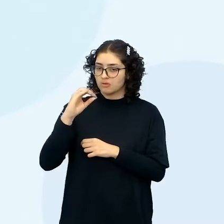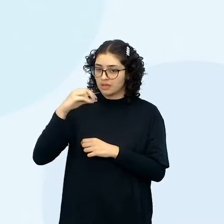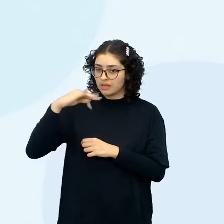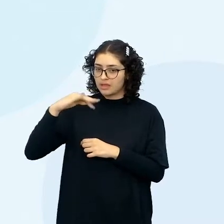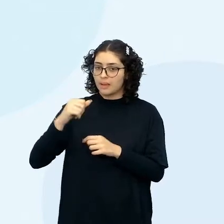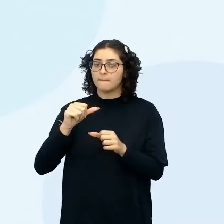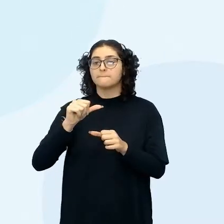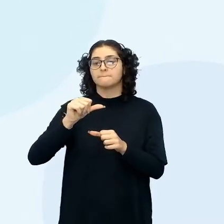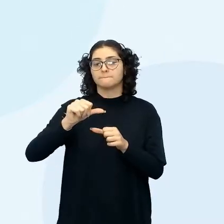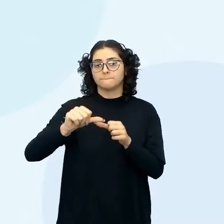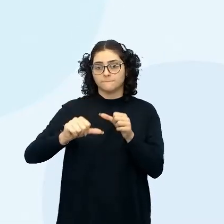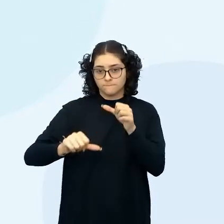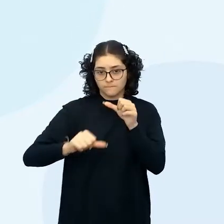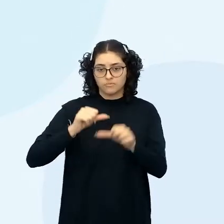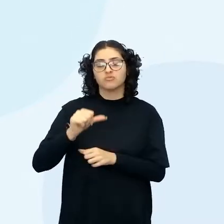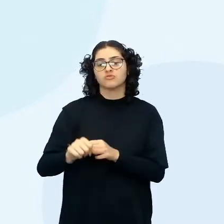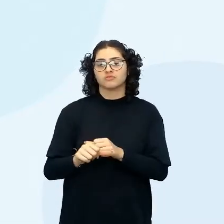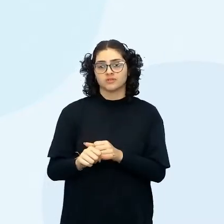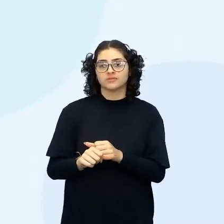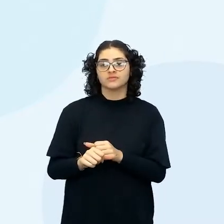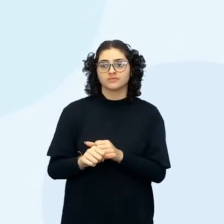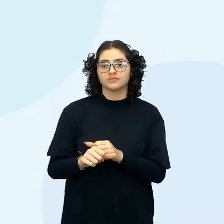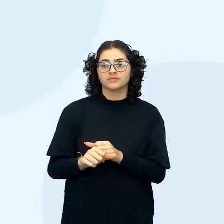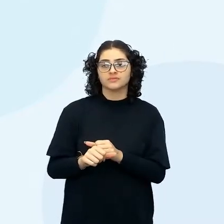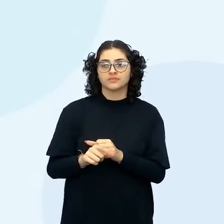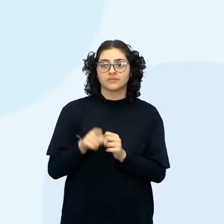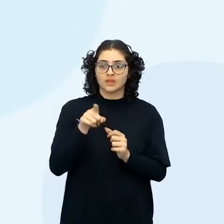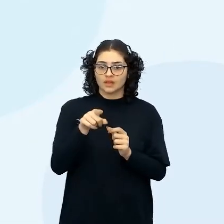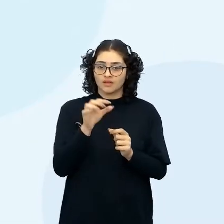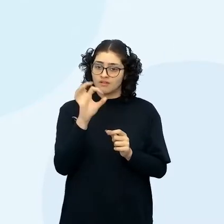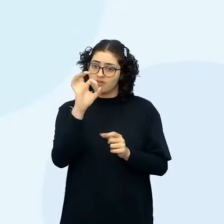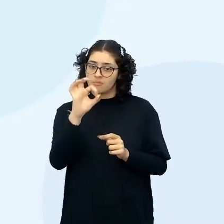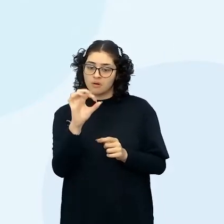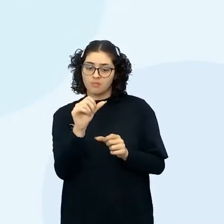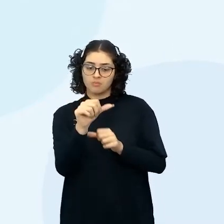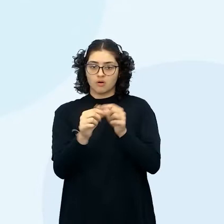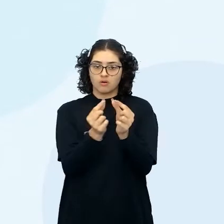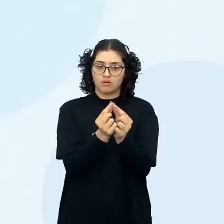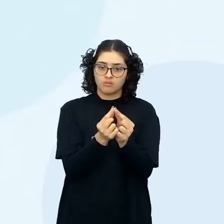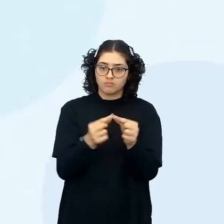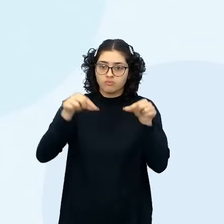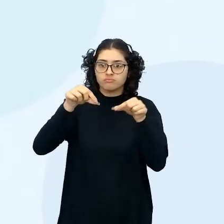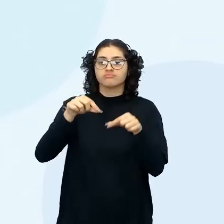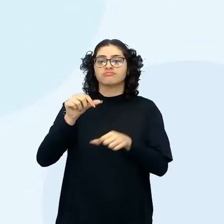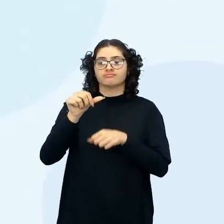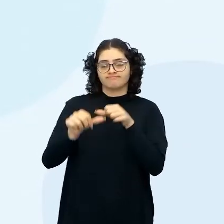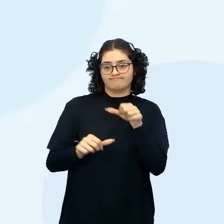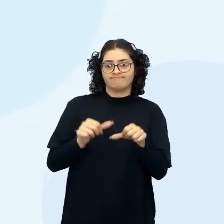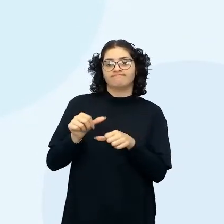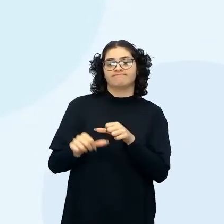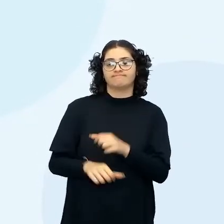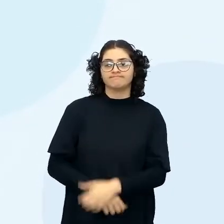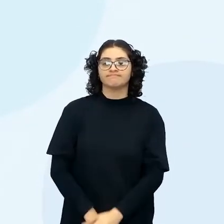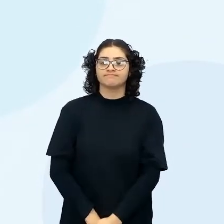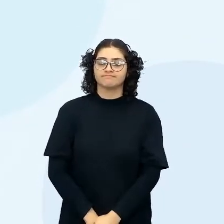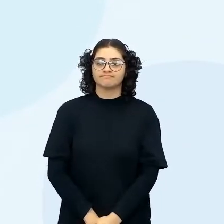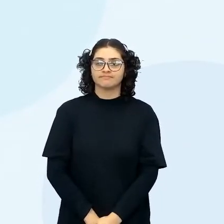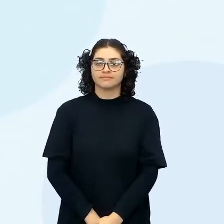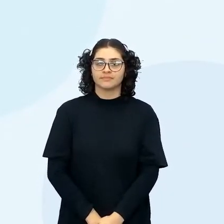na proteína vai mudar o formato das hemoglobinas e das hemácias, permitindo aí a